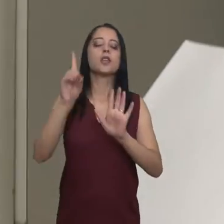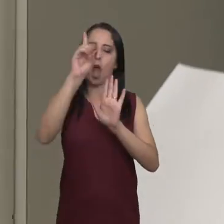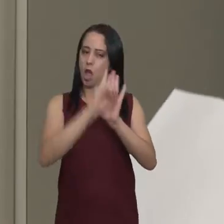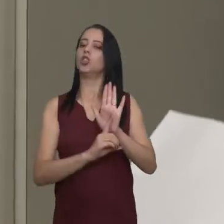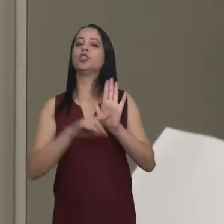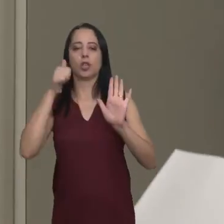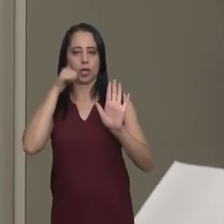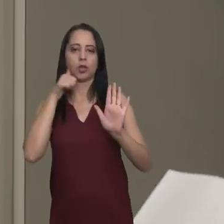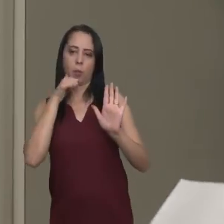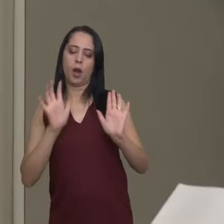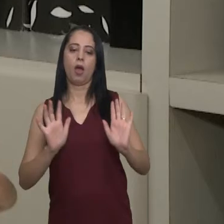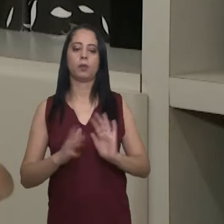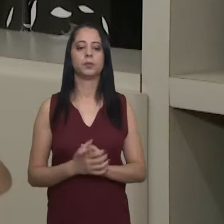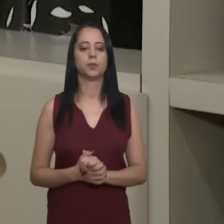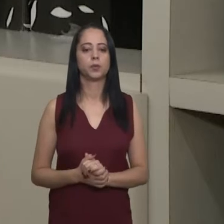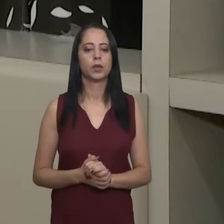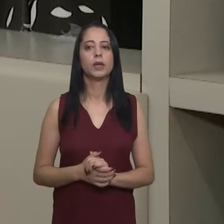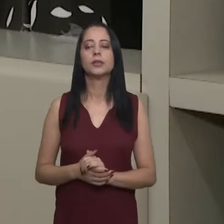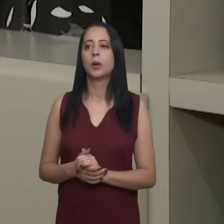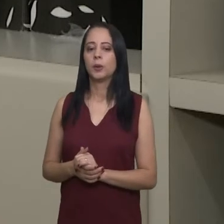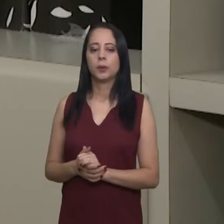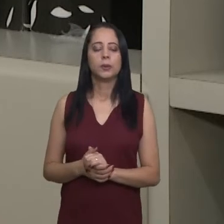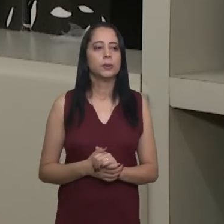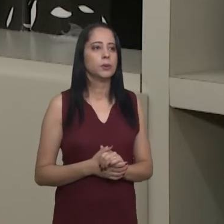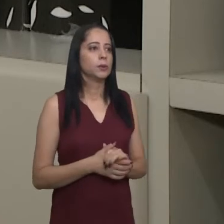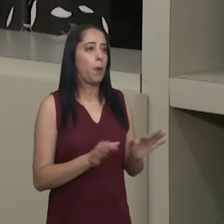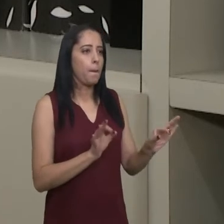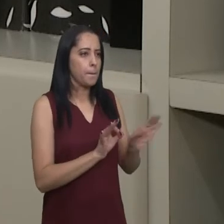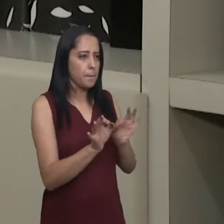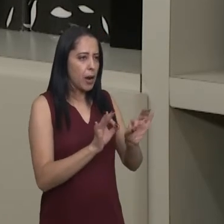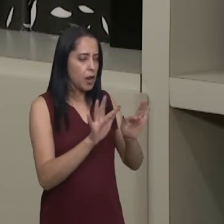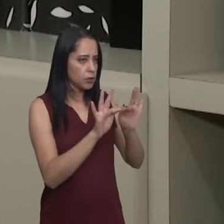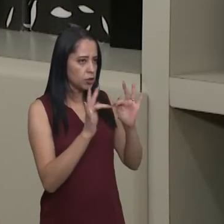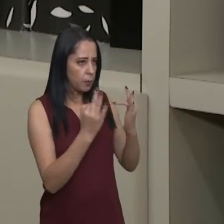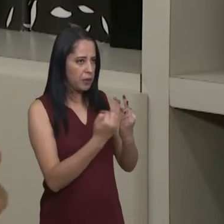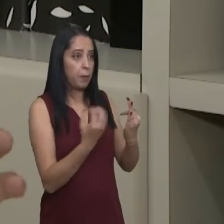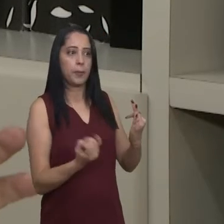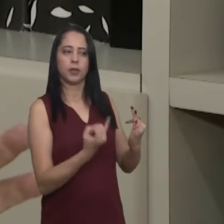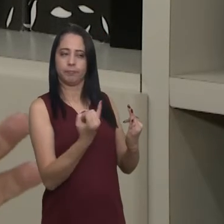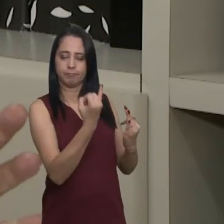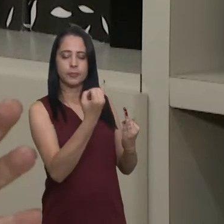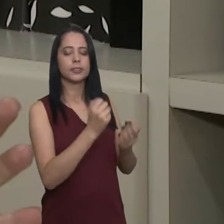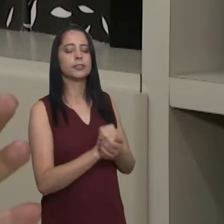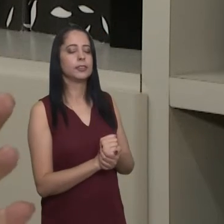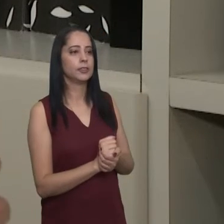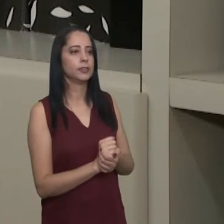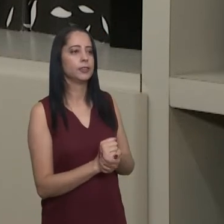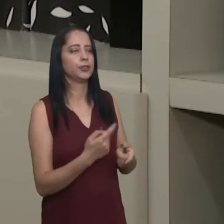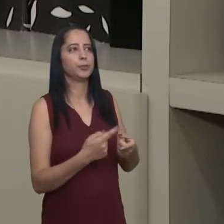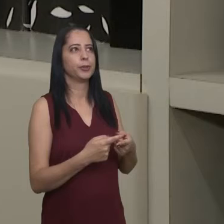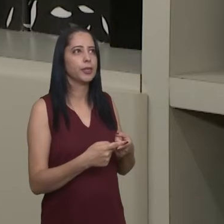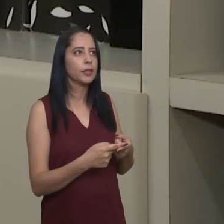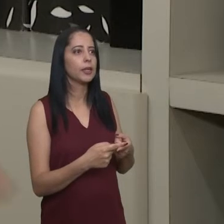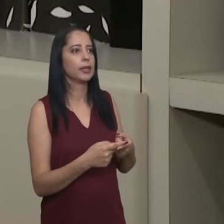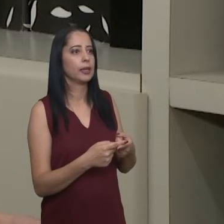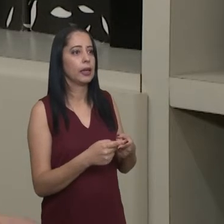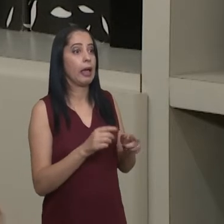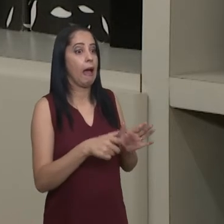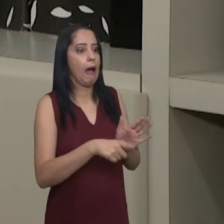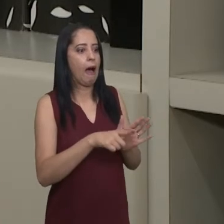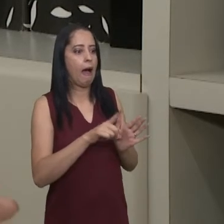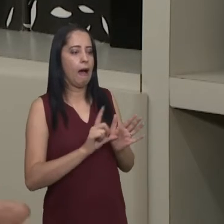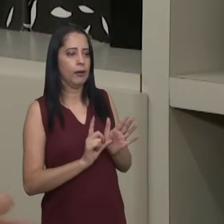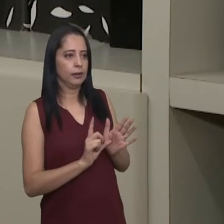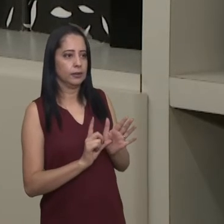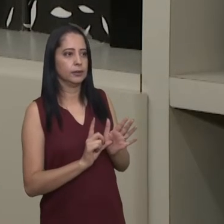do planejamento familiar. O planejamento familiar é muito importante, que você, quando você tiver que ter um